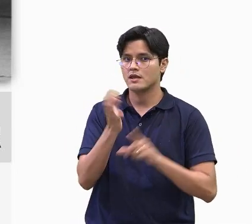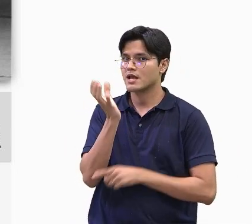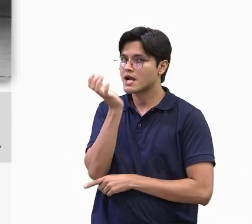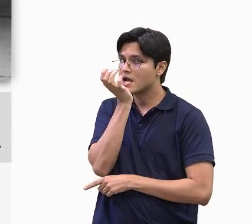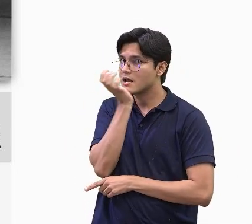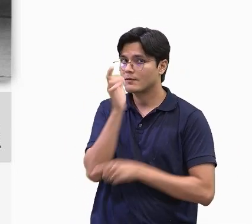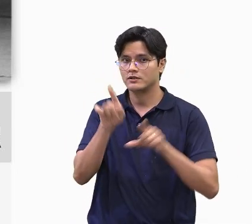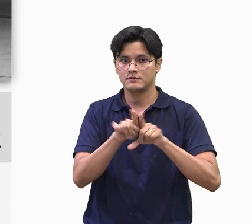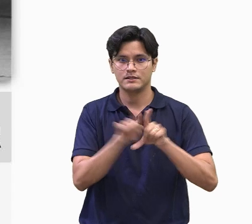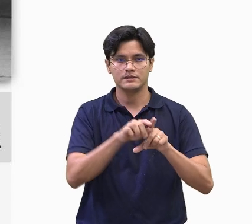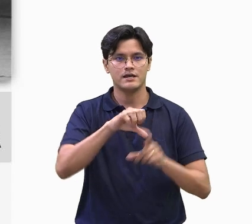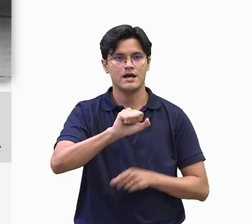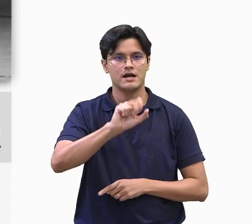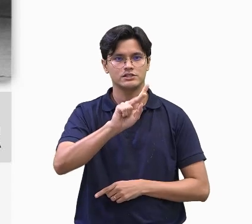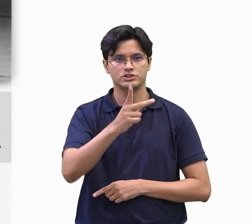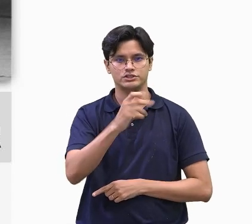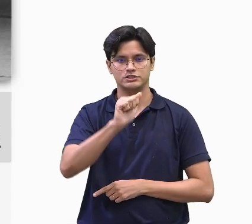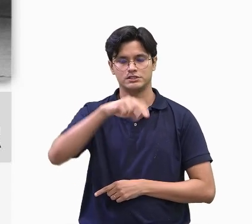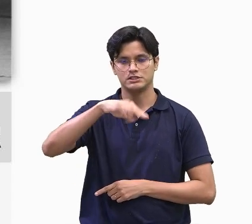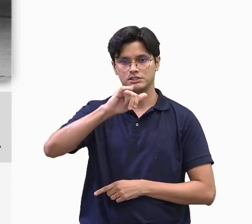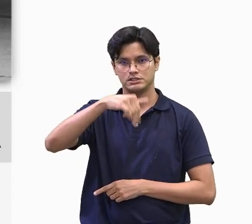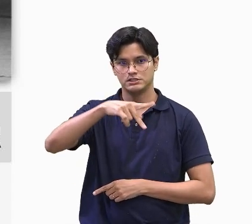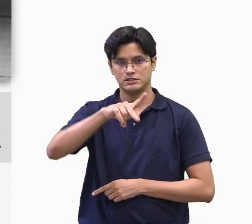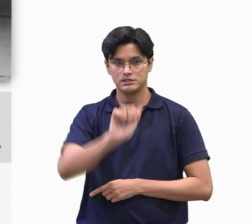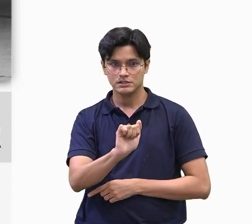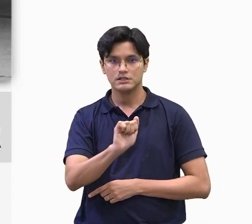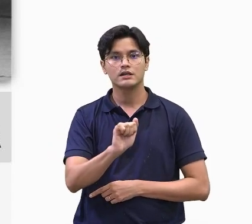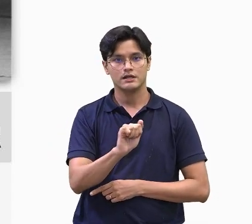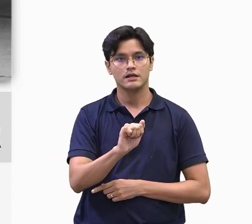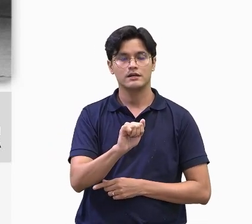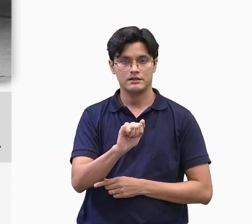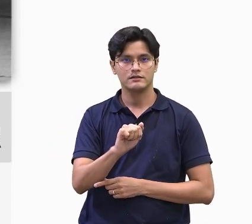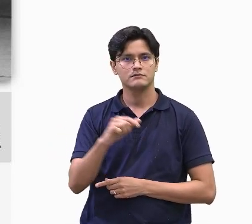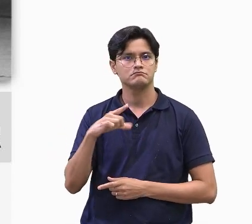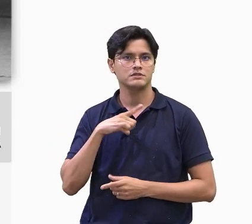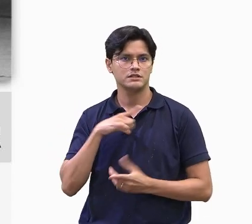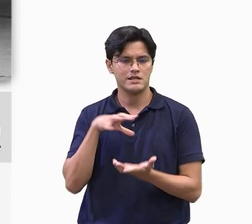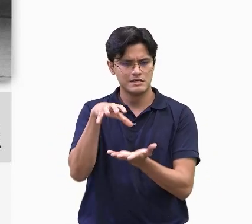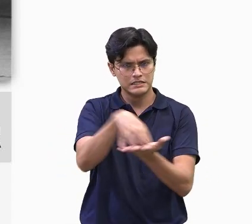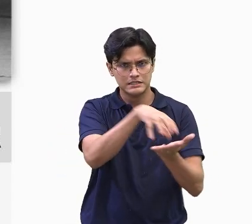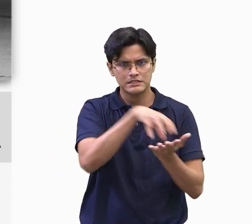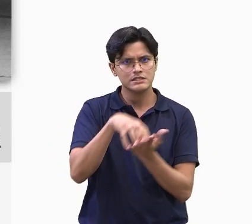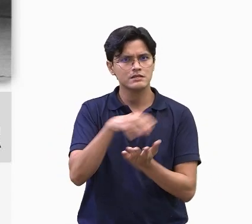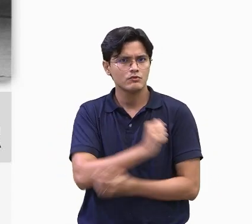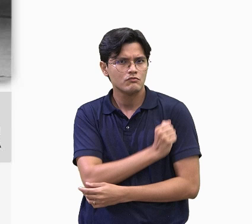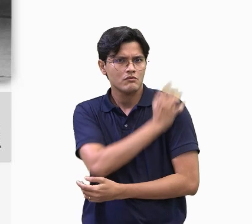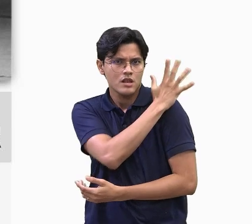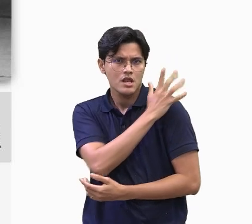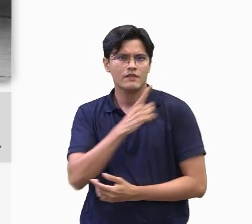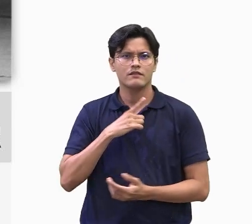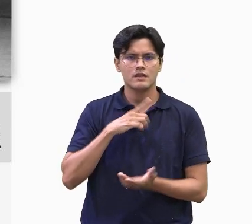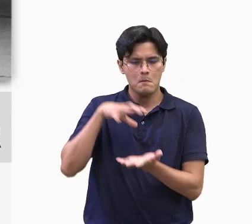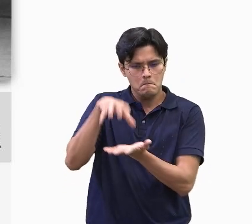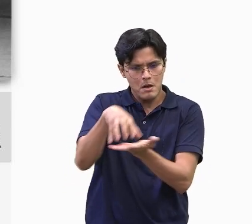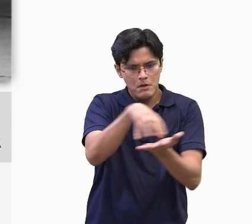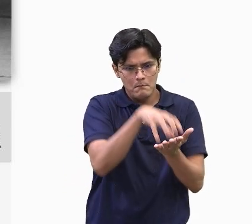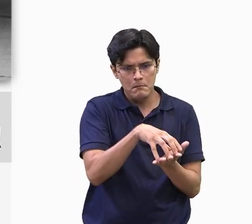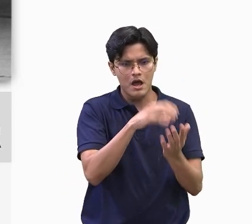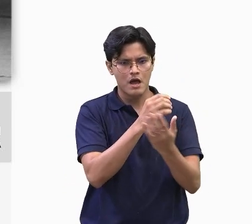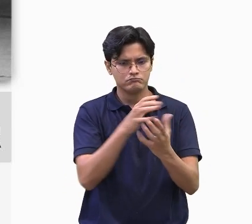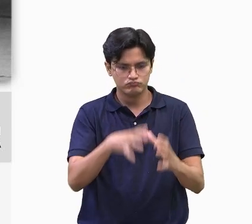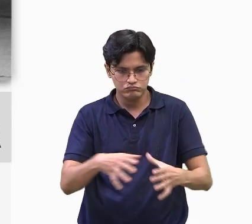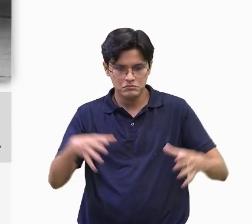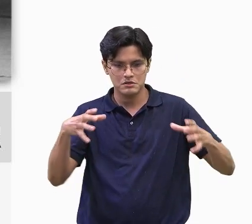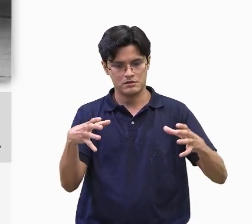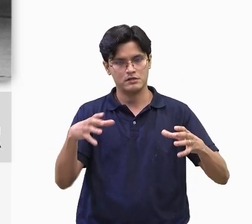Axaninka, que a gente vai verificar aí, são tribos Yanomami que têm malocas muito grandes e circulares. A África com o